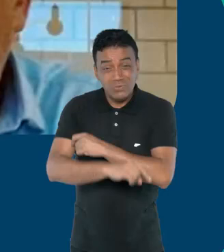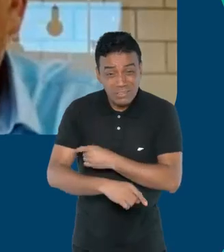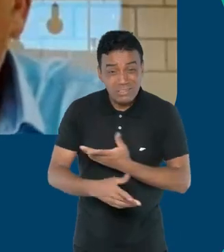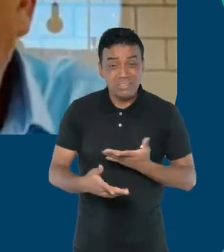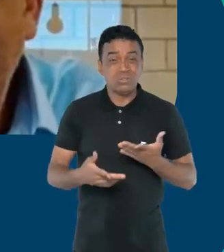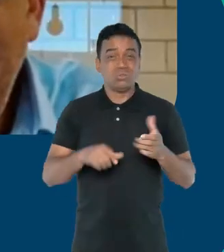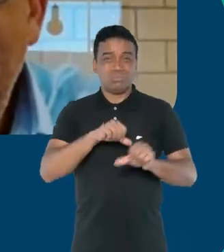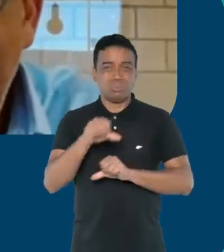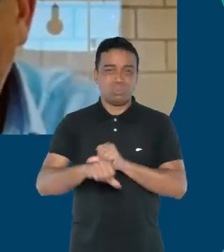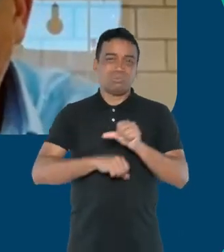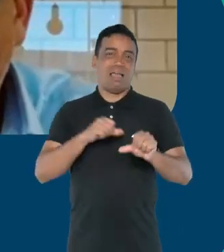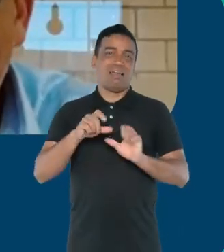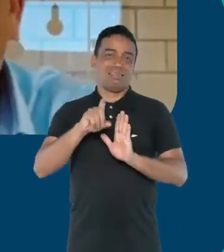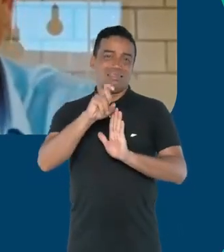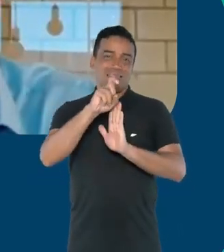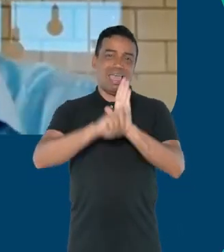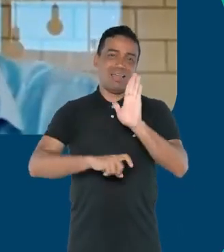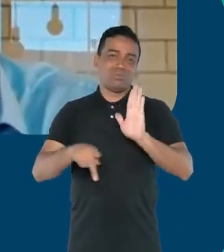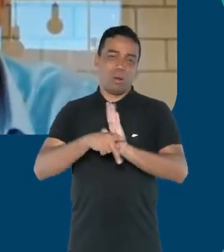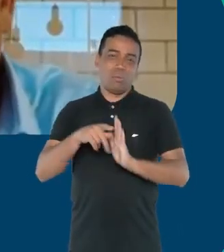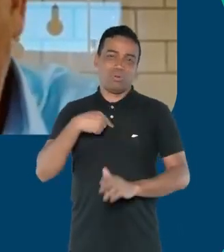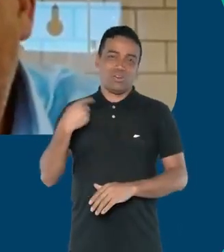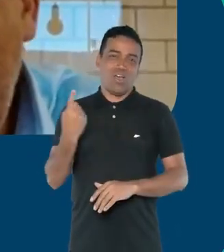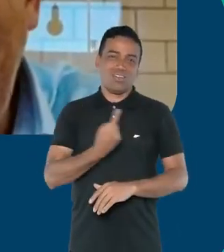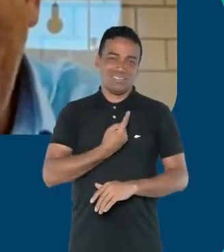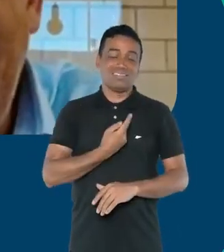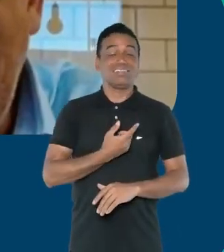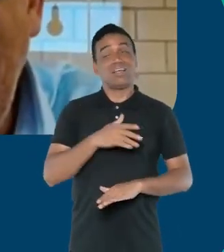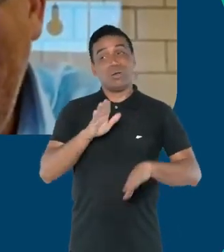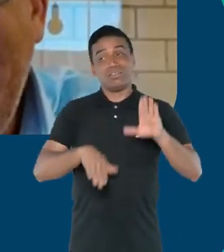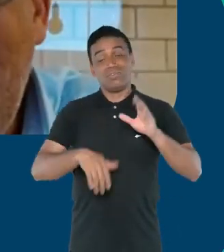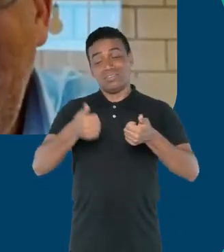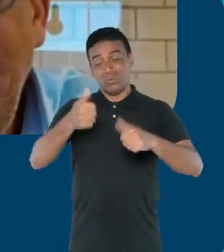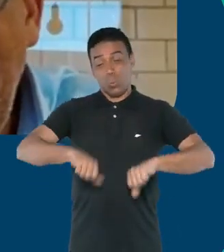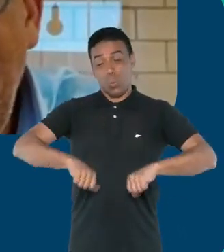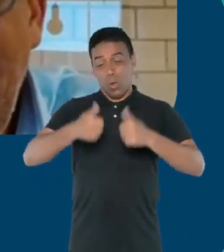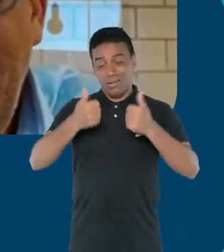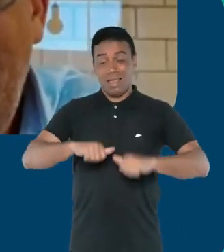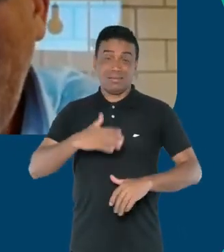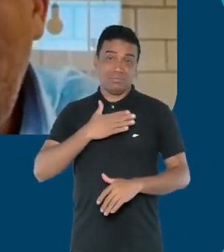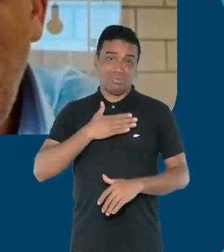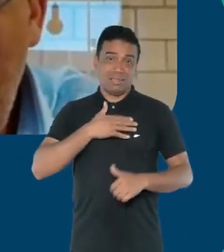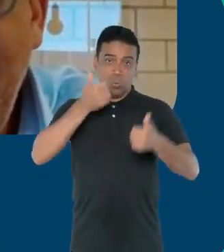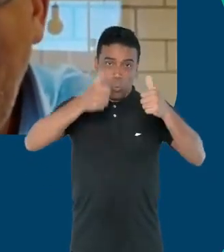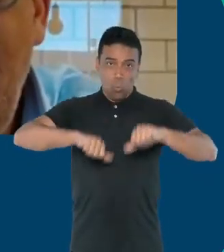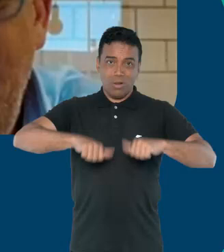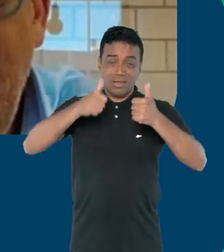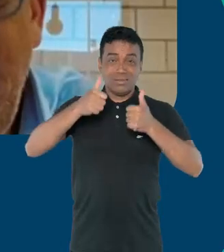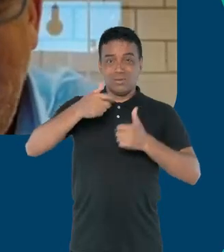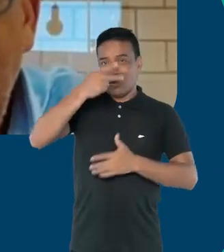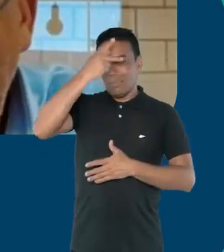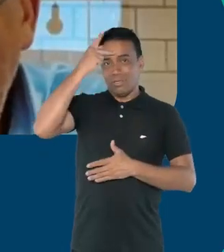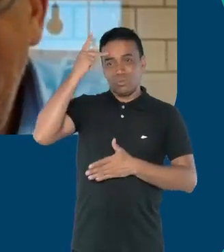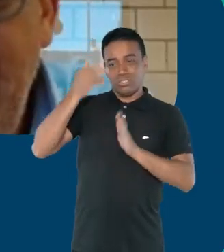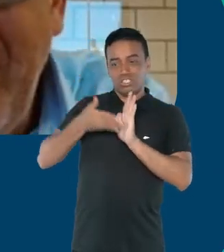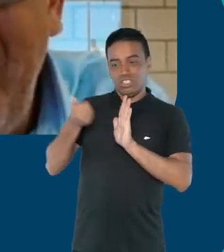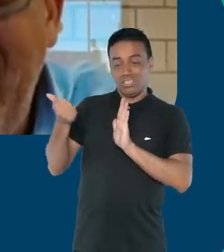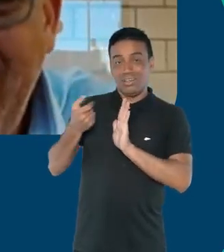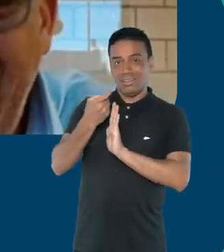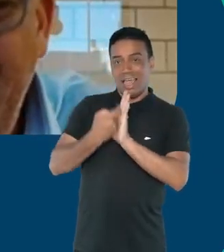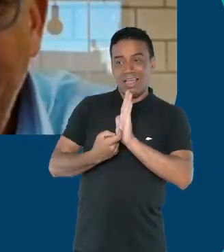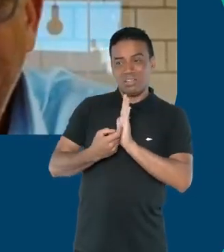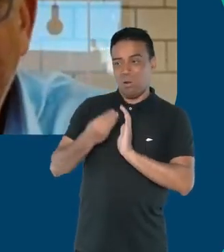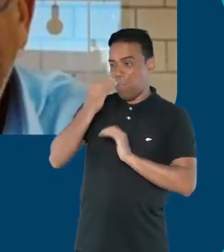Muito. Então, muitas vezes, mas talvez uma qualidade que eu tenho é que quando alguém corta o meu, eu não me